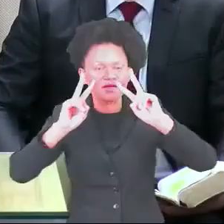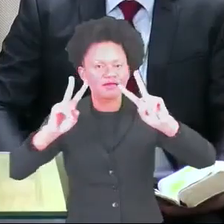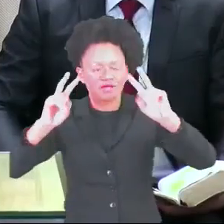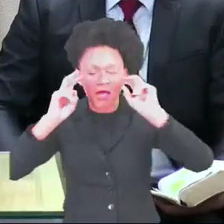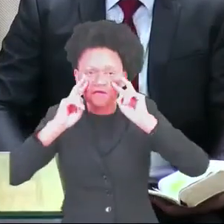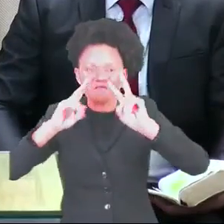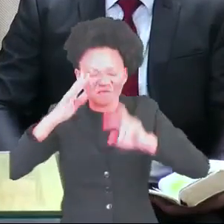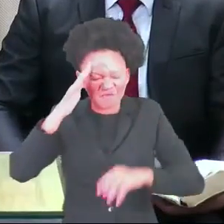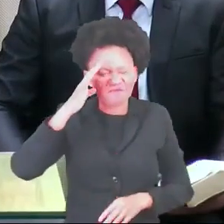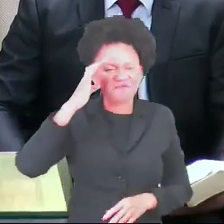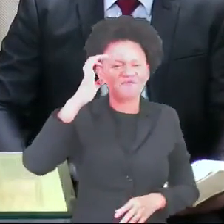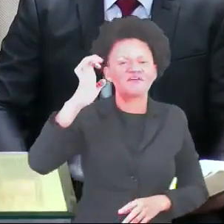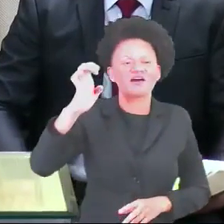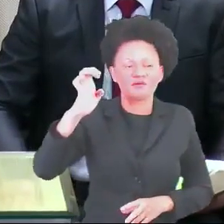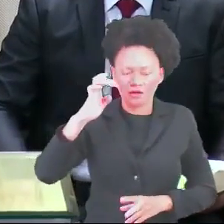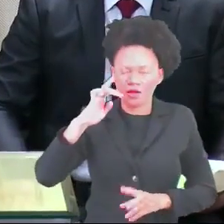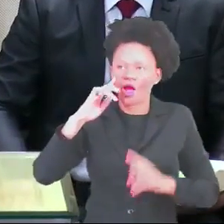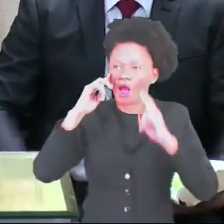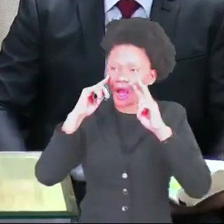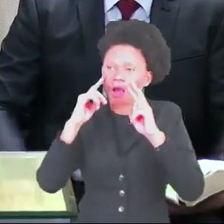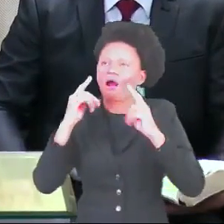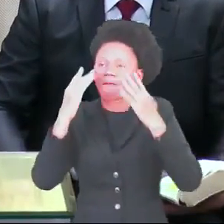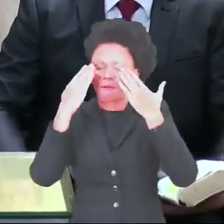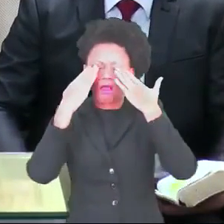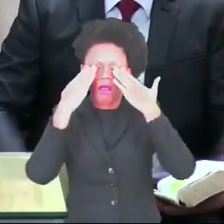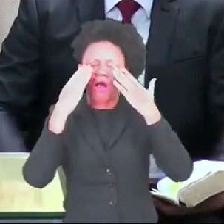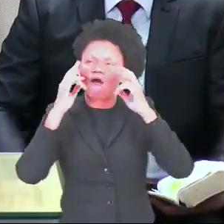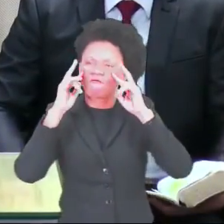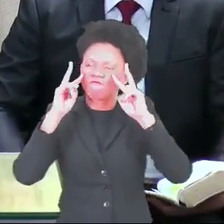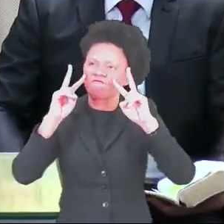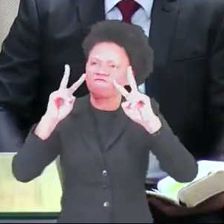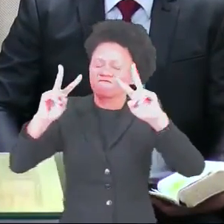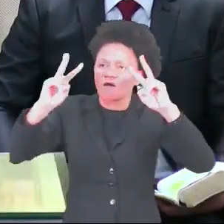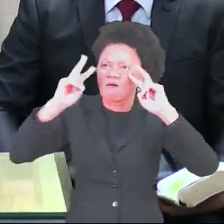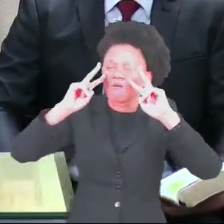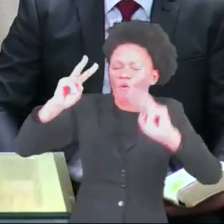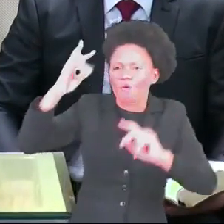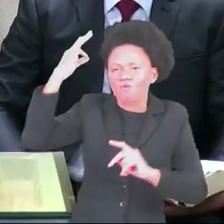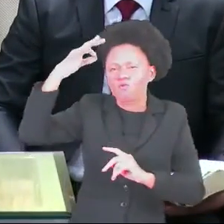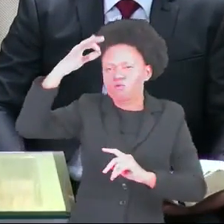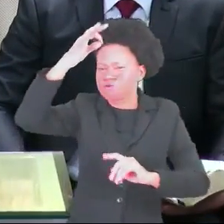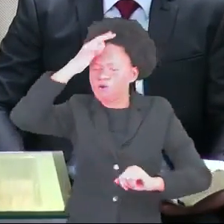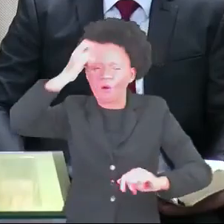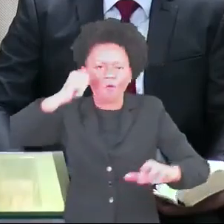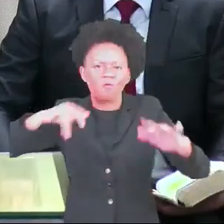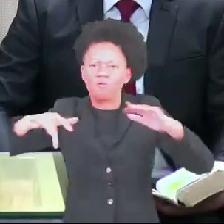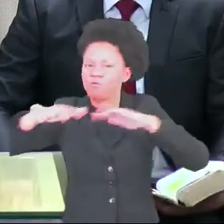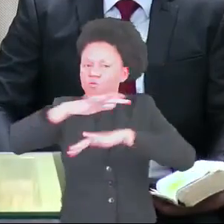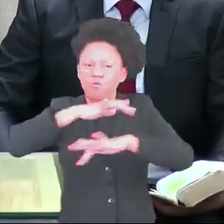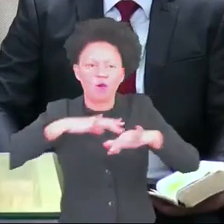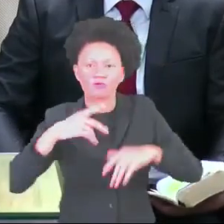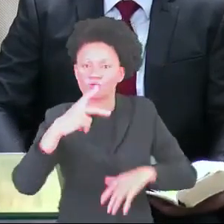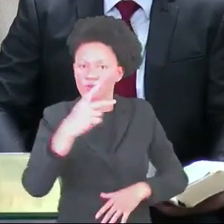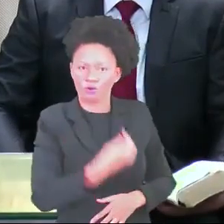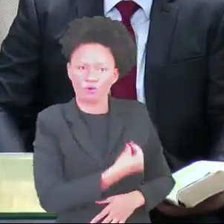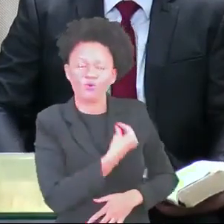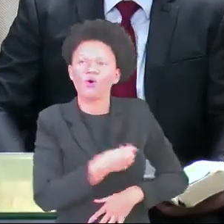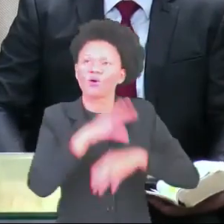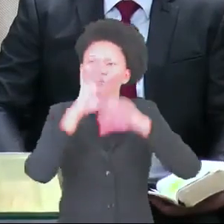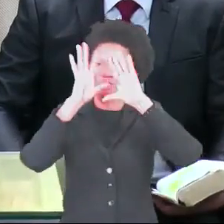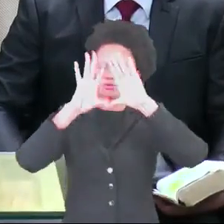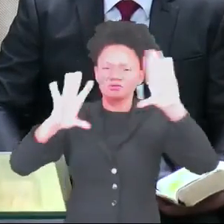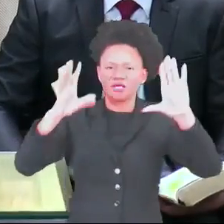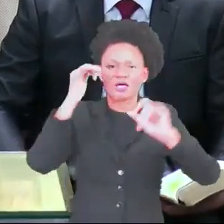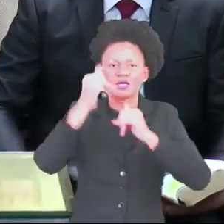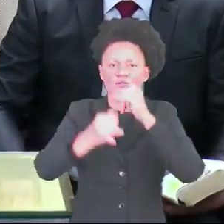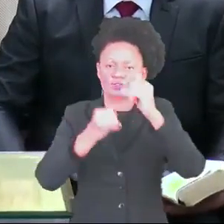você tem fé, ponha nos seus olhos e enxergue, enxergue o que o Espírito está movimentando sobre a sua vida, o que o céu está dizendo, o